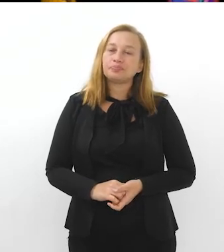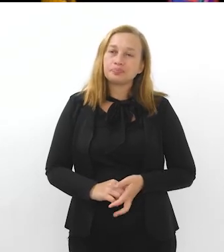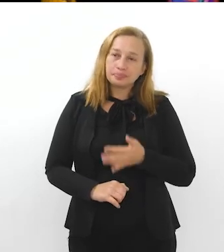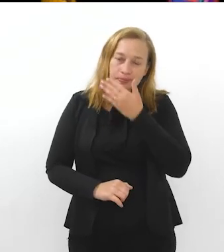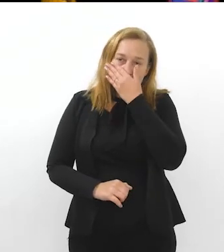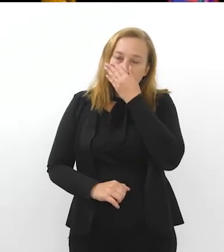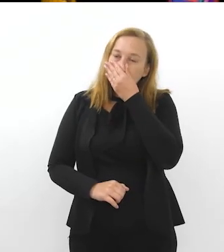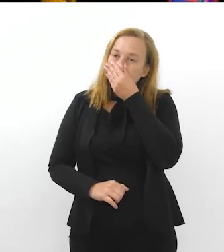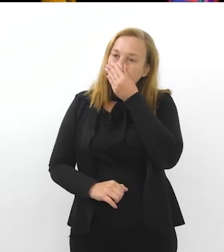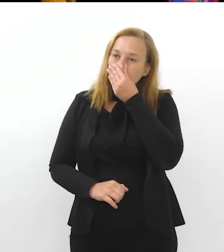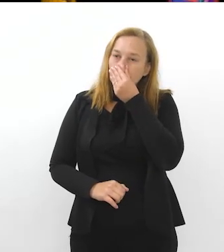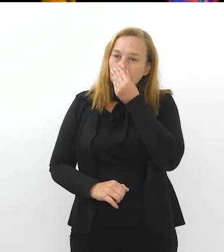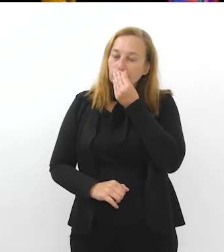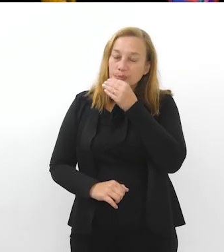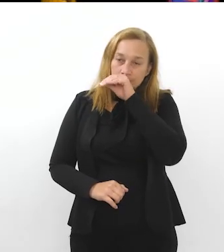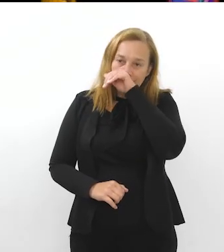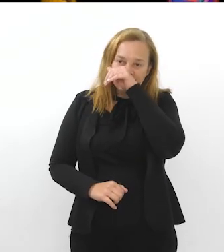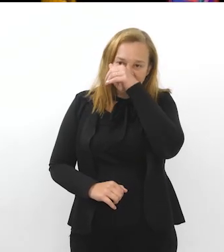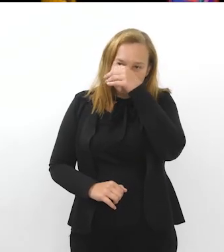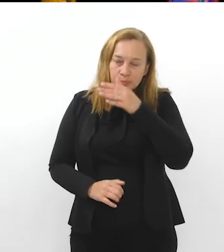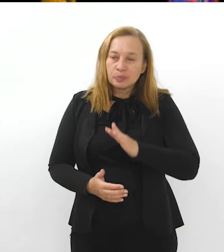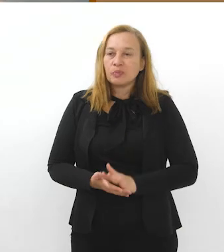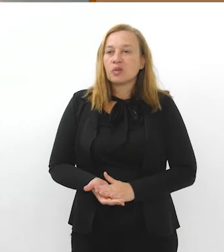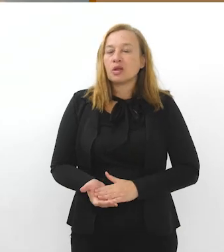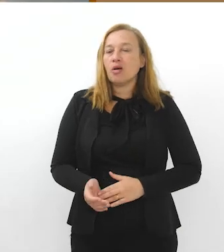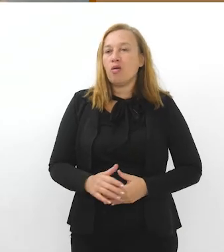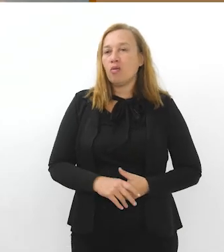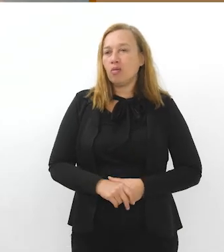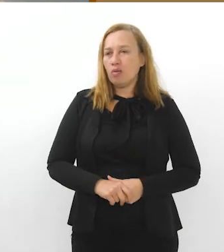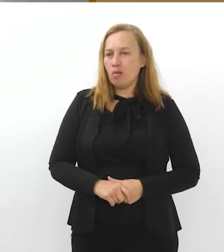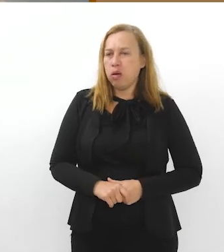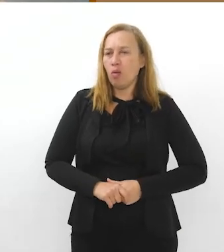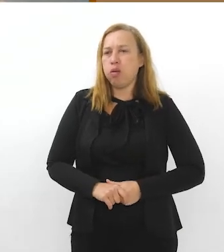ao vivo? Vamos, com certeza.